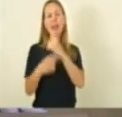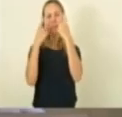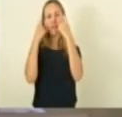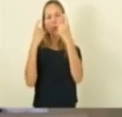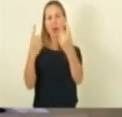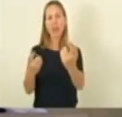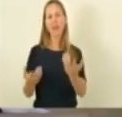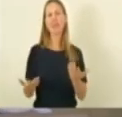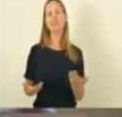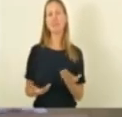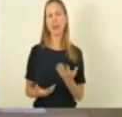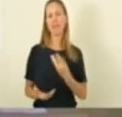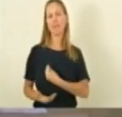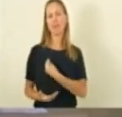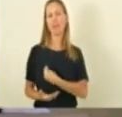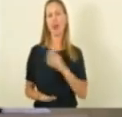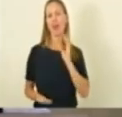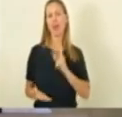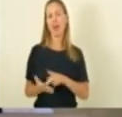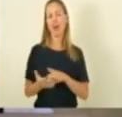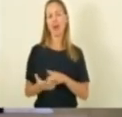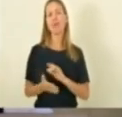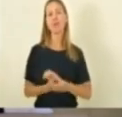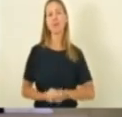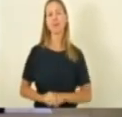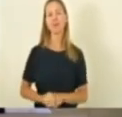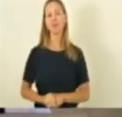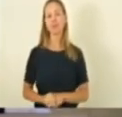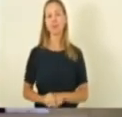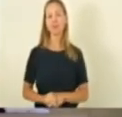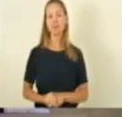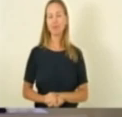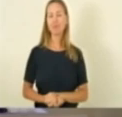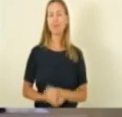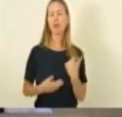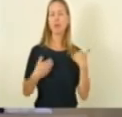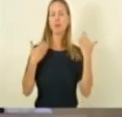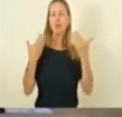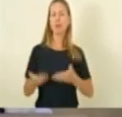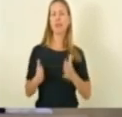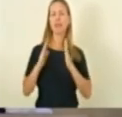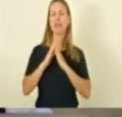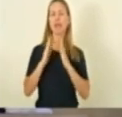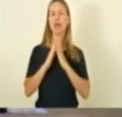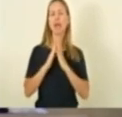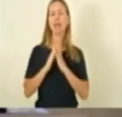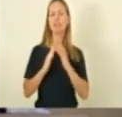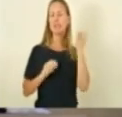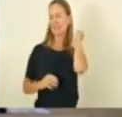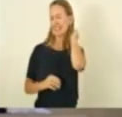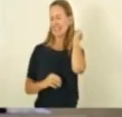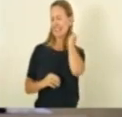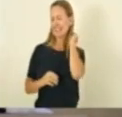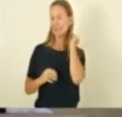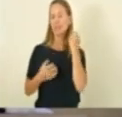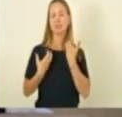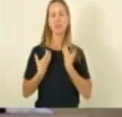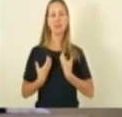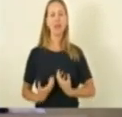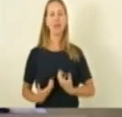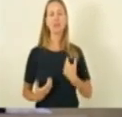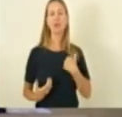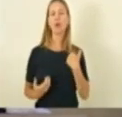deputado Gandini, eu chego em casa, quando eu estou meio cansado, estressado, eu coloco num